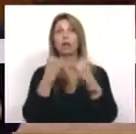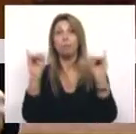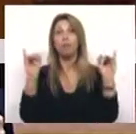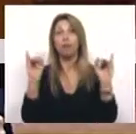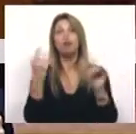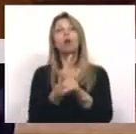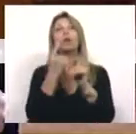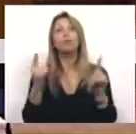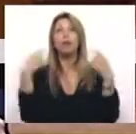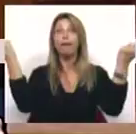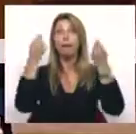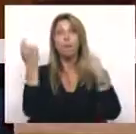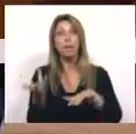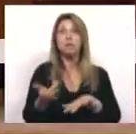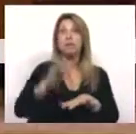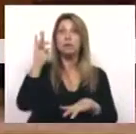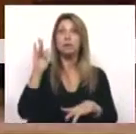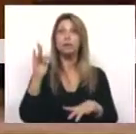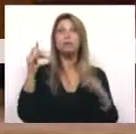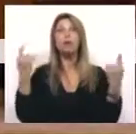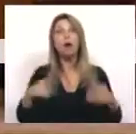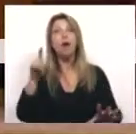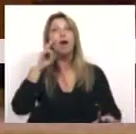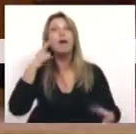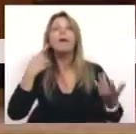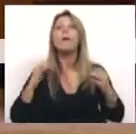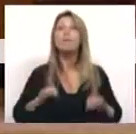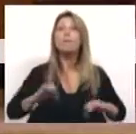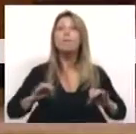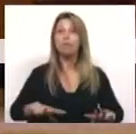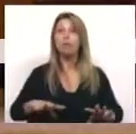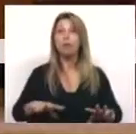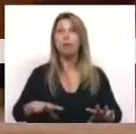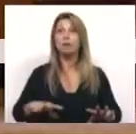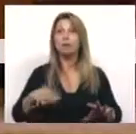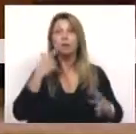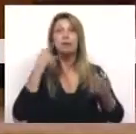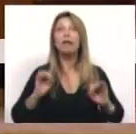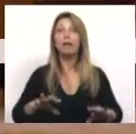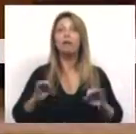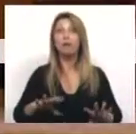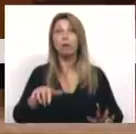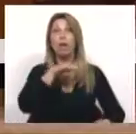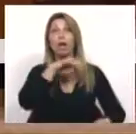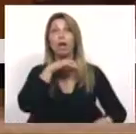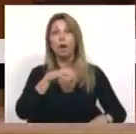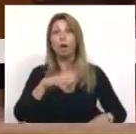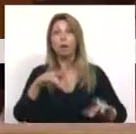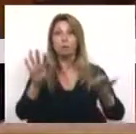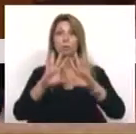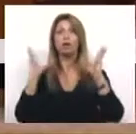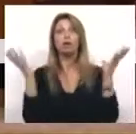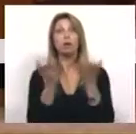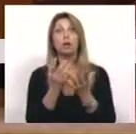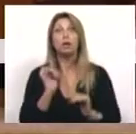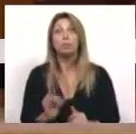campanhas de sensibilização que têm existido para prevenir essa negligência serem demasiado generalistas e, por